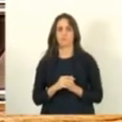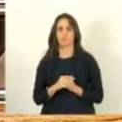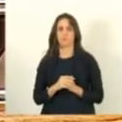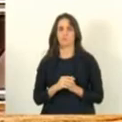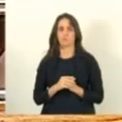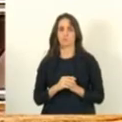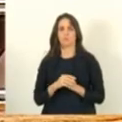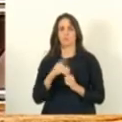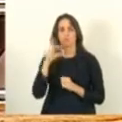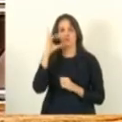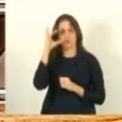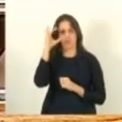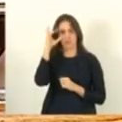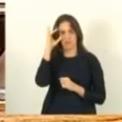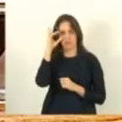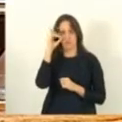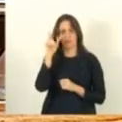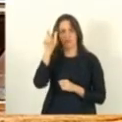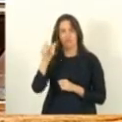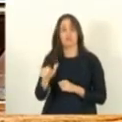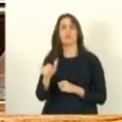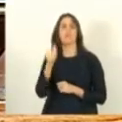no Instagram por uma mãe,